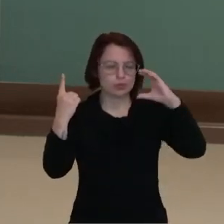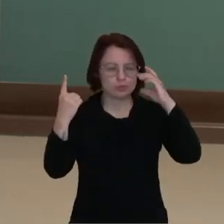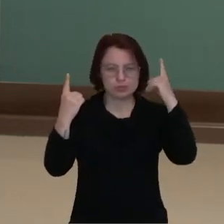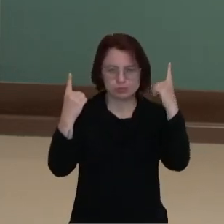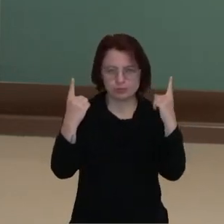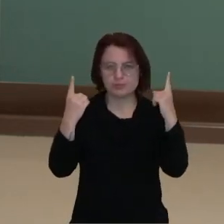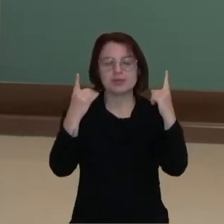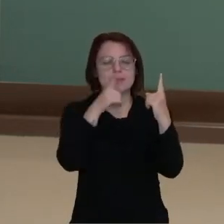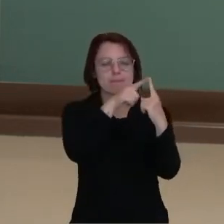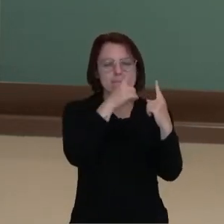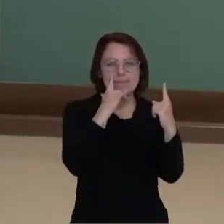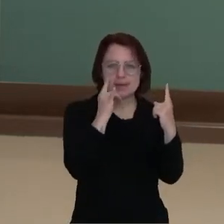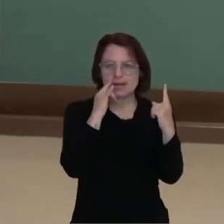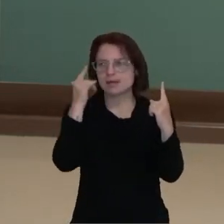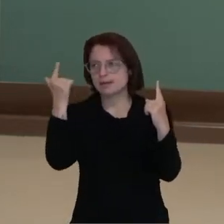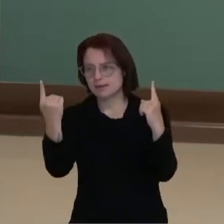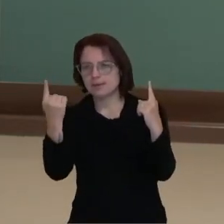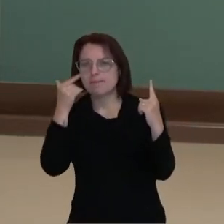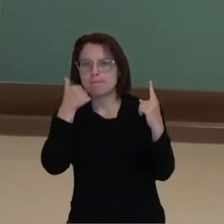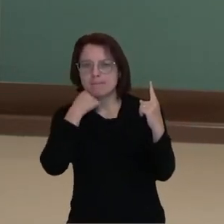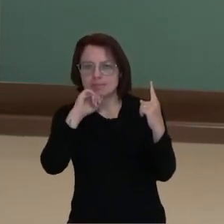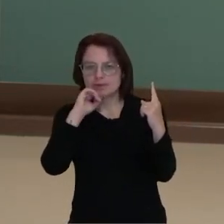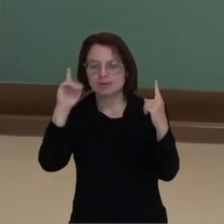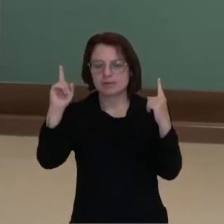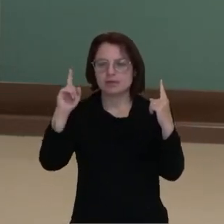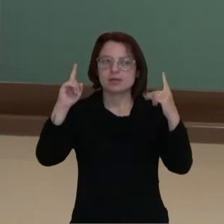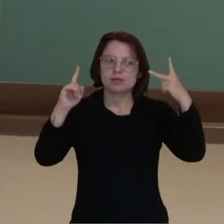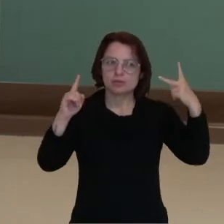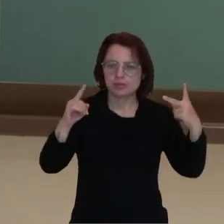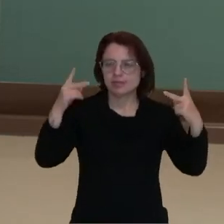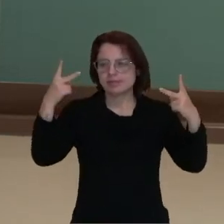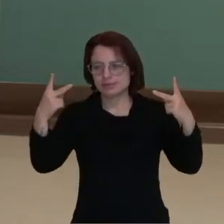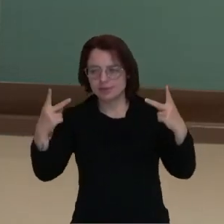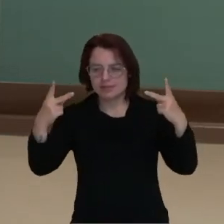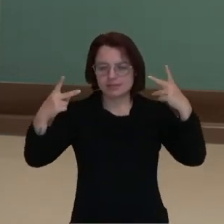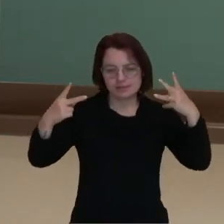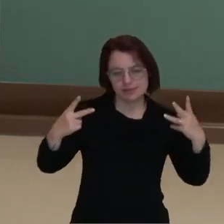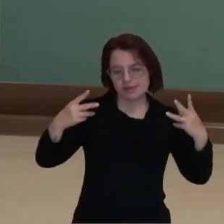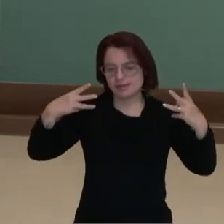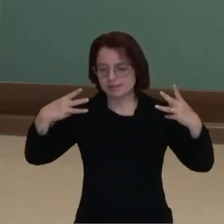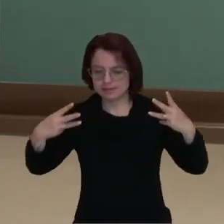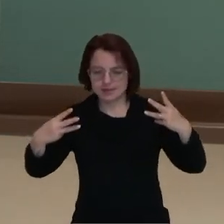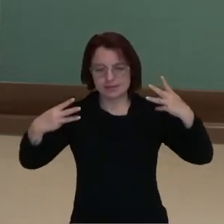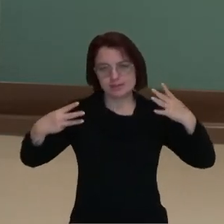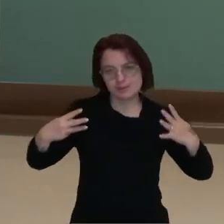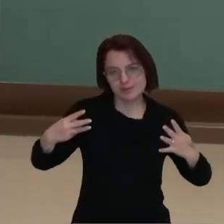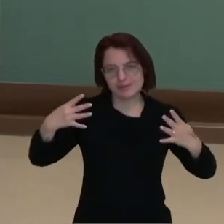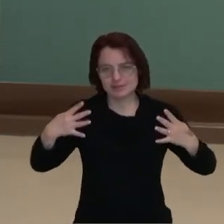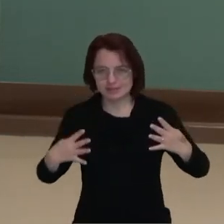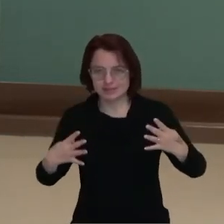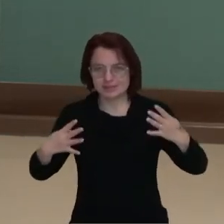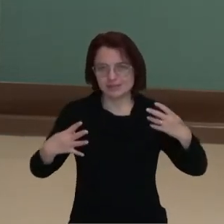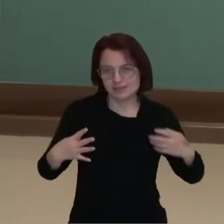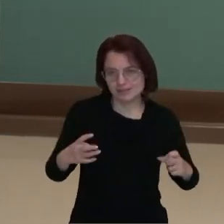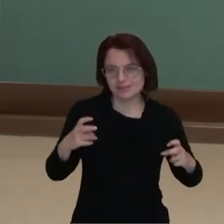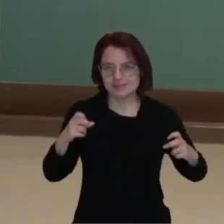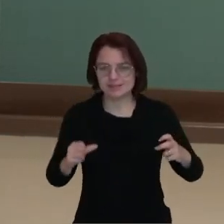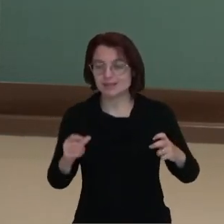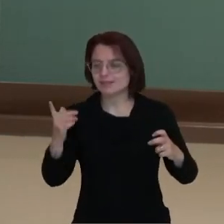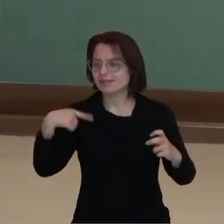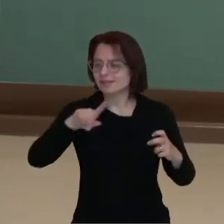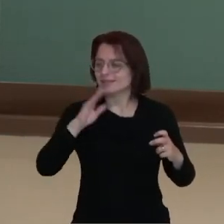pai e um da mãe. O 2 do pai, o 2 da mãe. O 3 do pai e o 3 da mãe. Então, o que acontece? Nós temos um conjunto diploide,